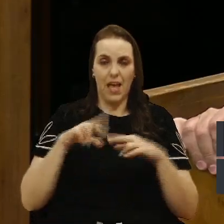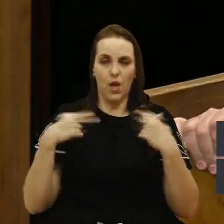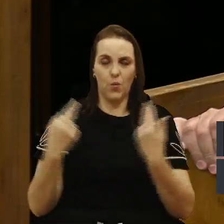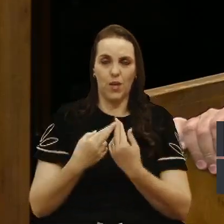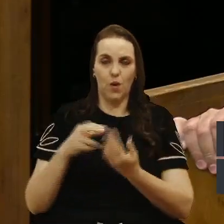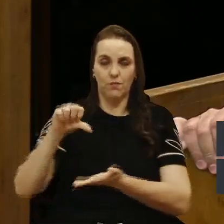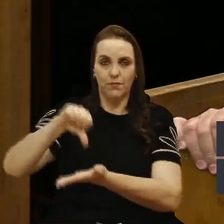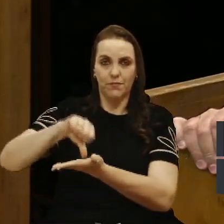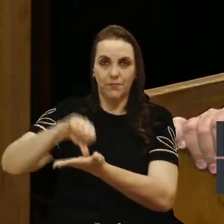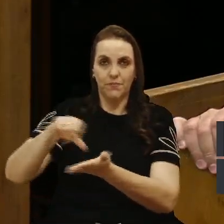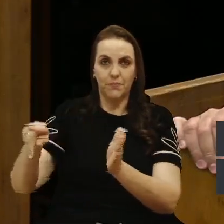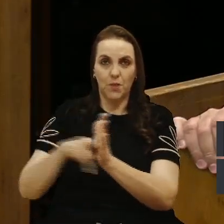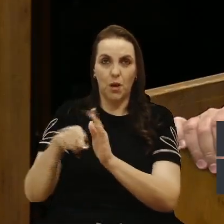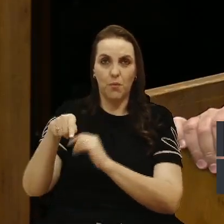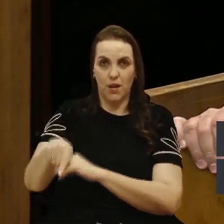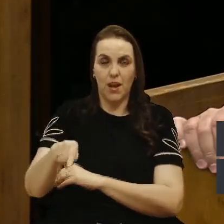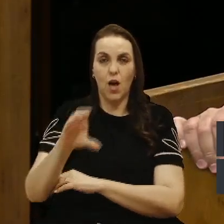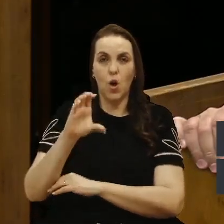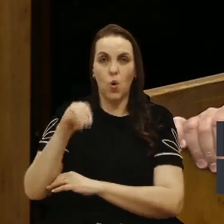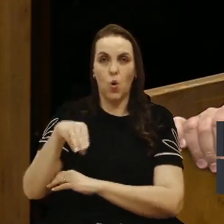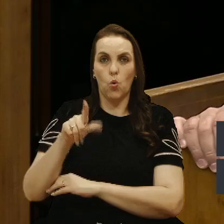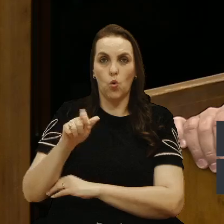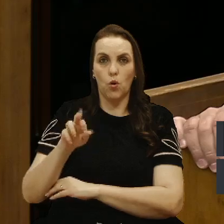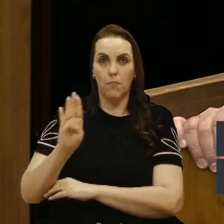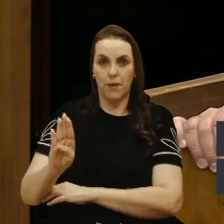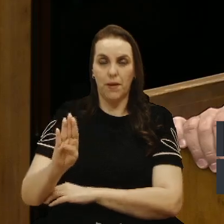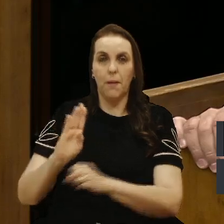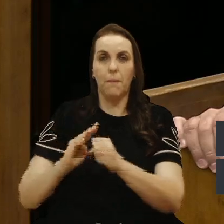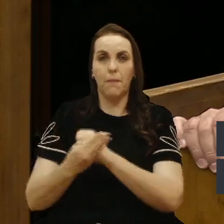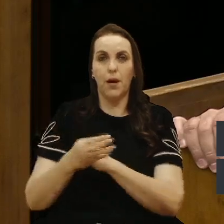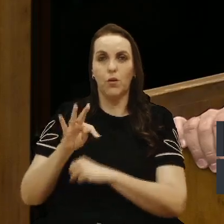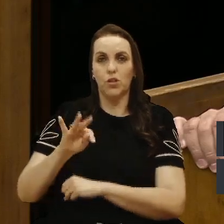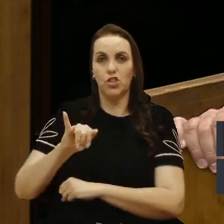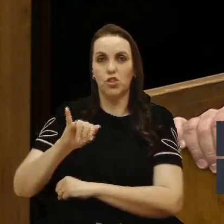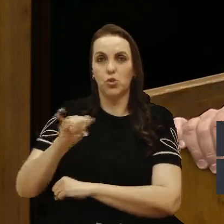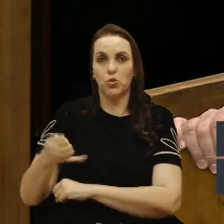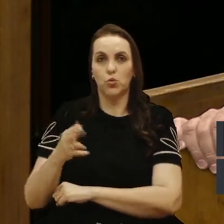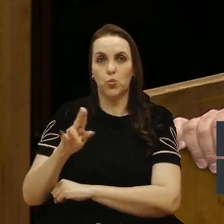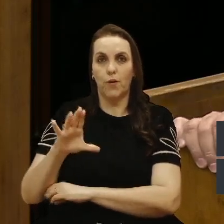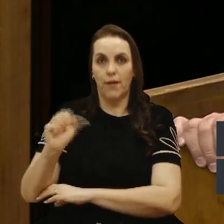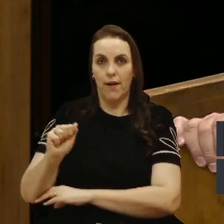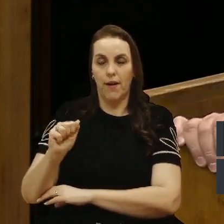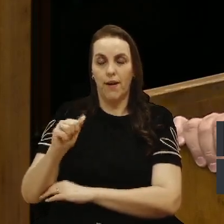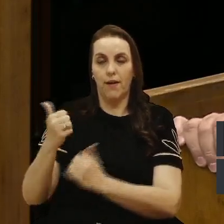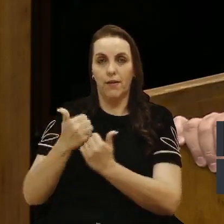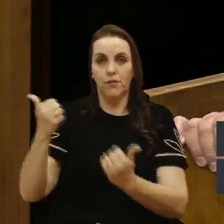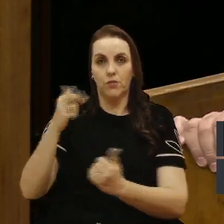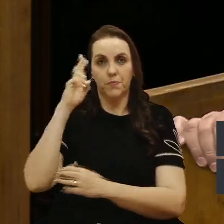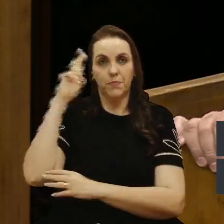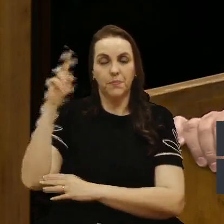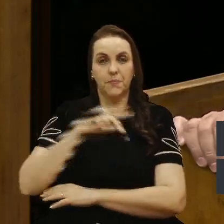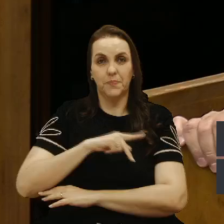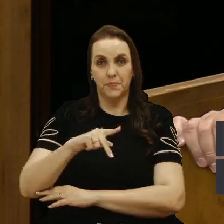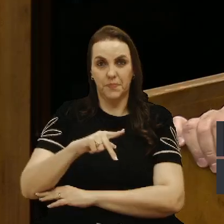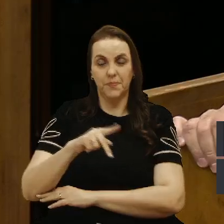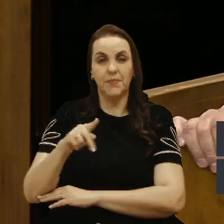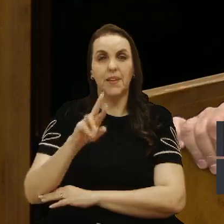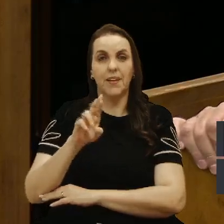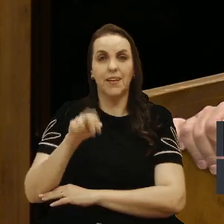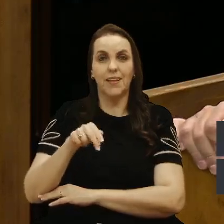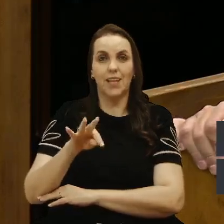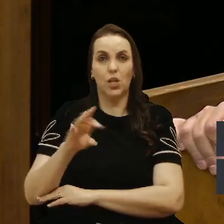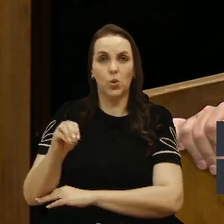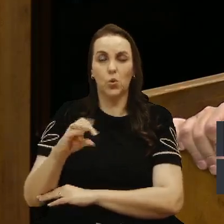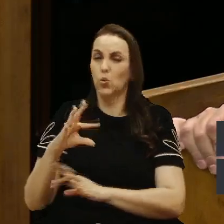da Conlurb, no Rio de Janeiro, no bairro da Tijuca, com o diretor-presidente Renato e toda a diretoria da